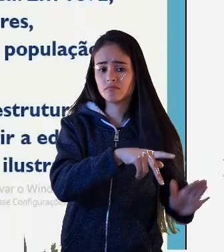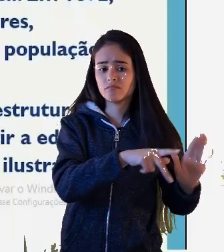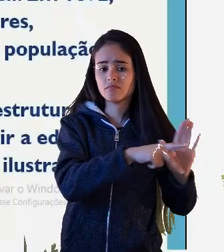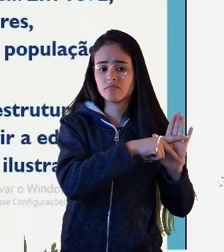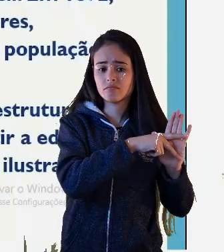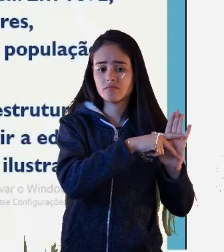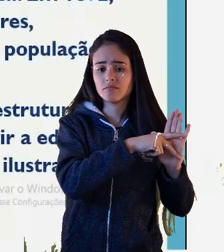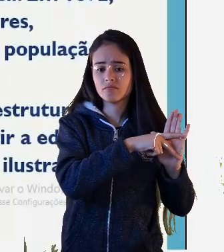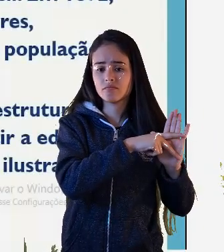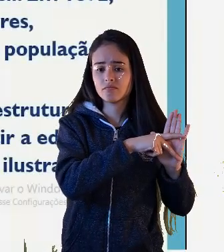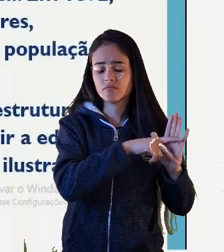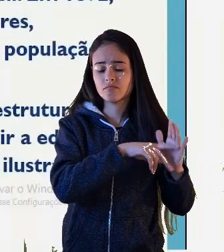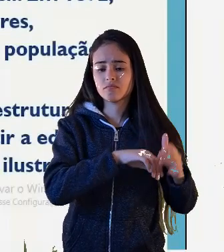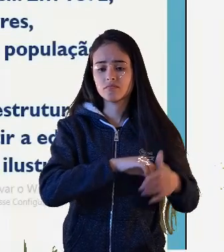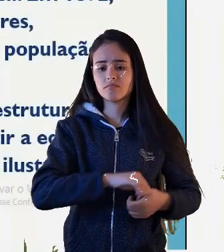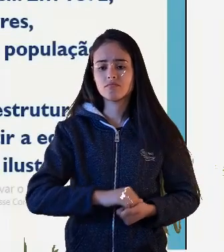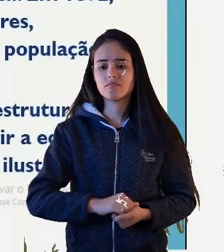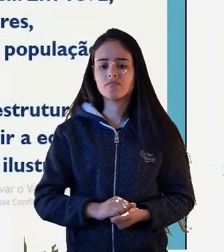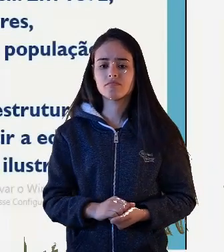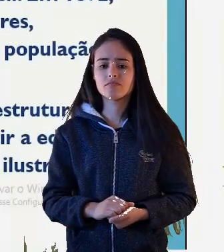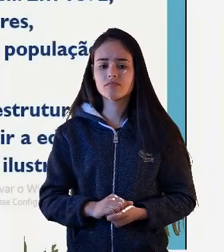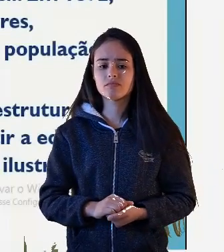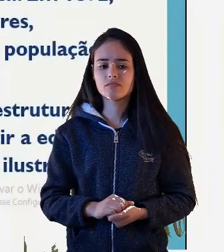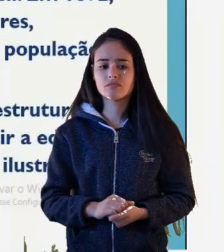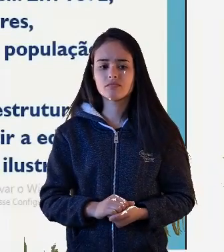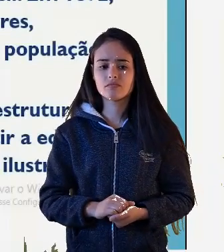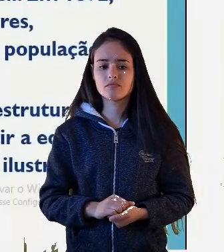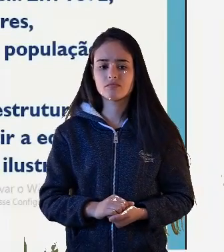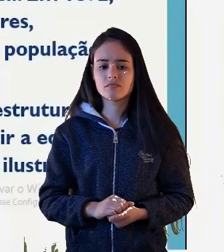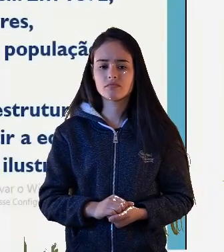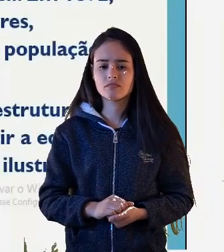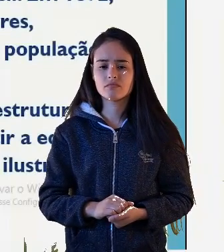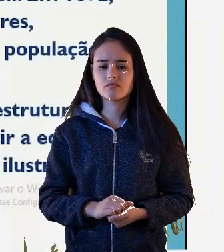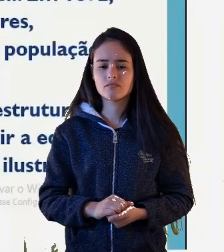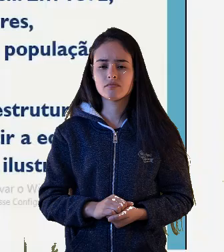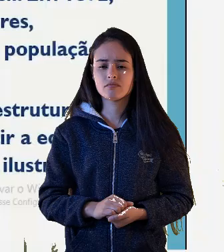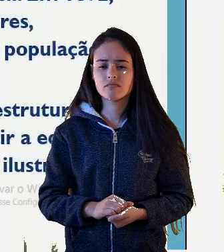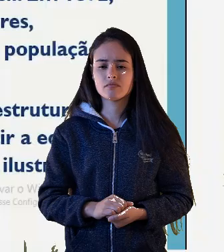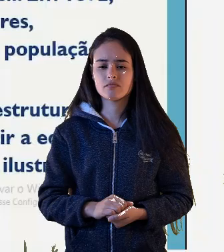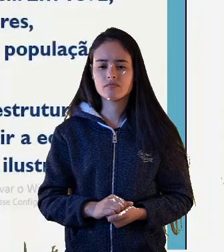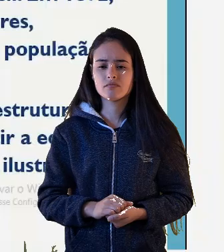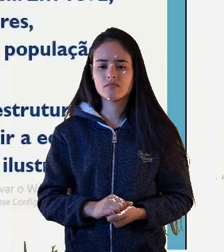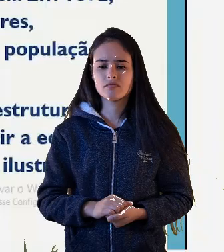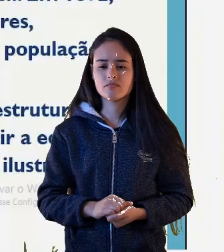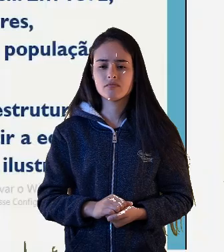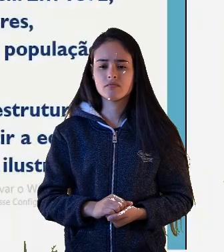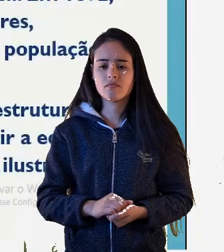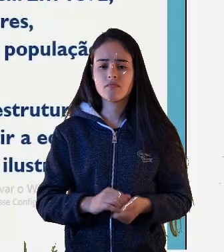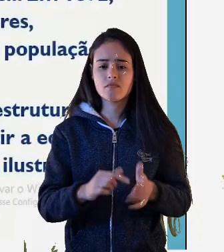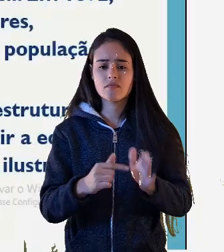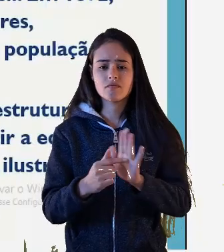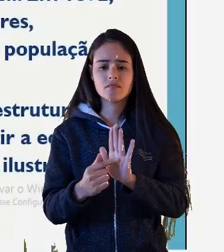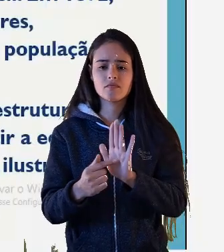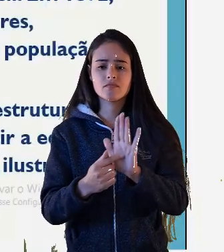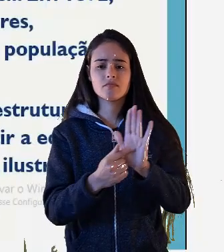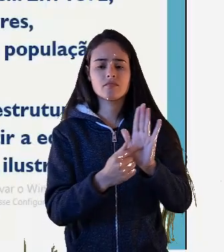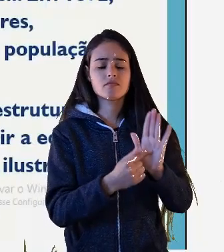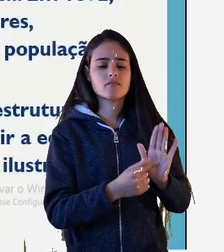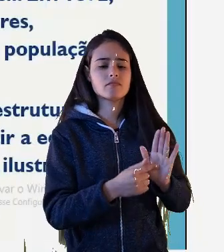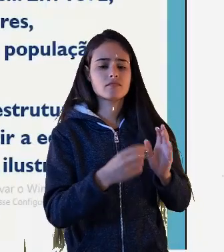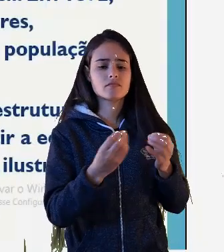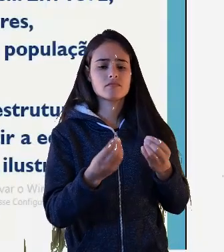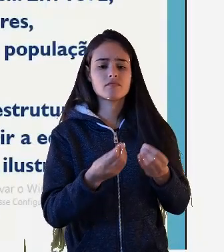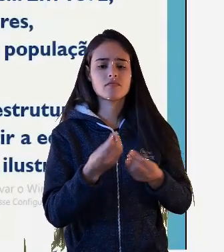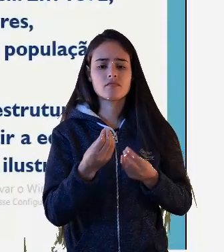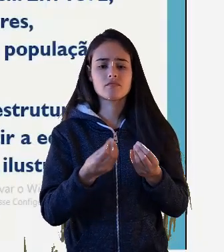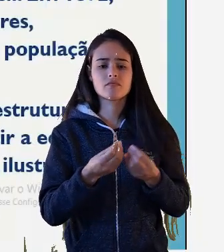3 em cada 4 pessoas negras do país já eram livres, olha, contrariando a narrativa que associa a totalidade da população negra ao cativeiro. Então, já